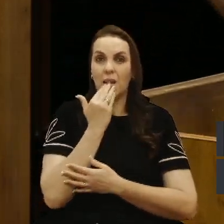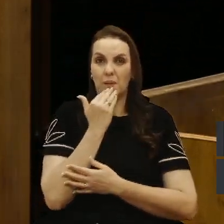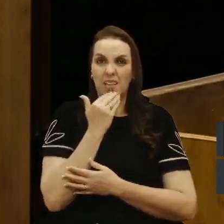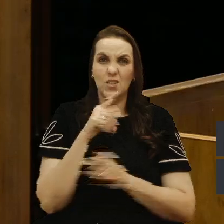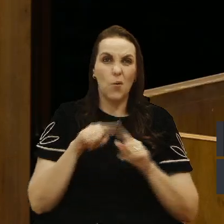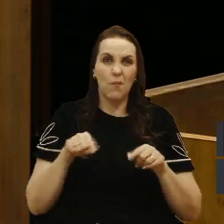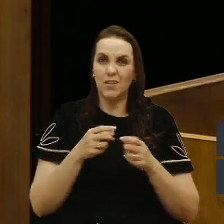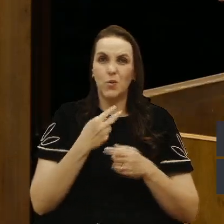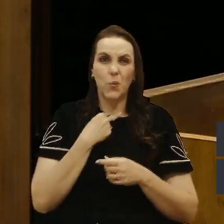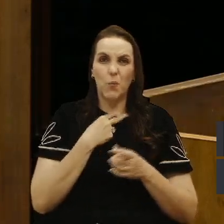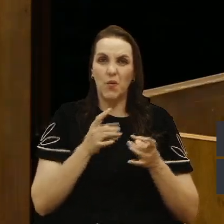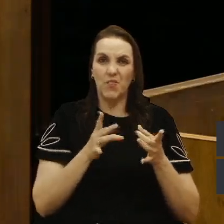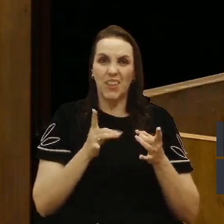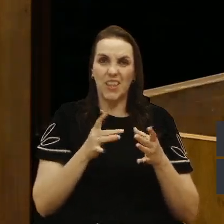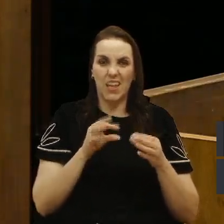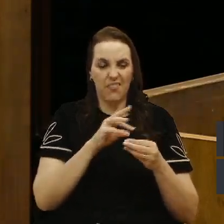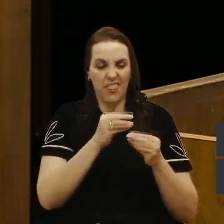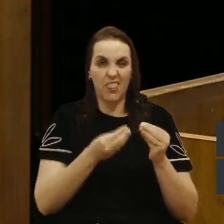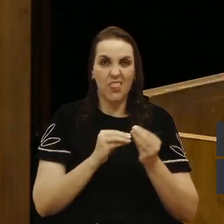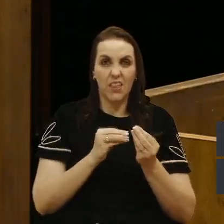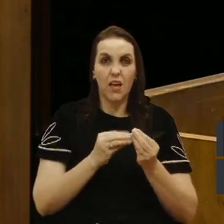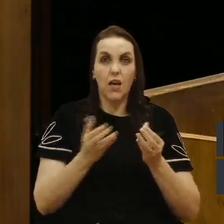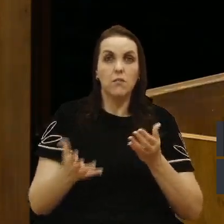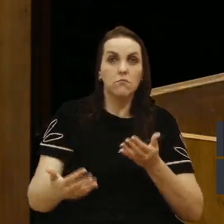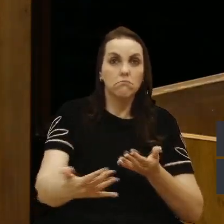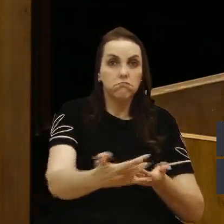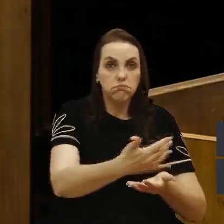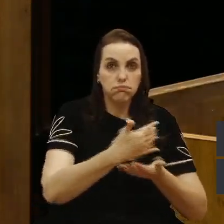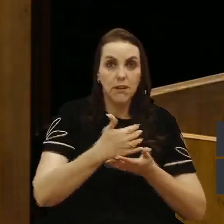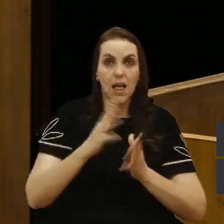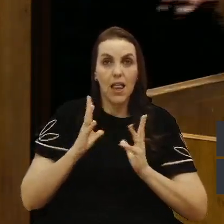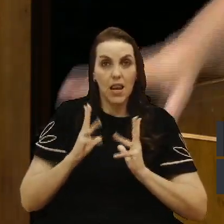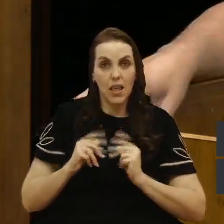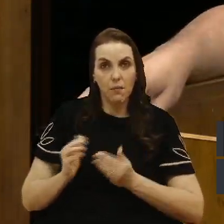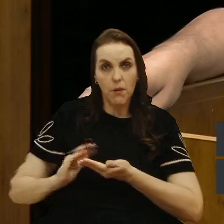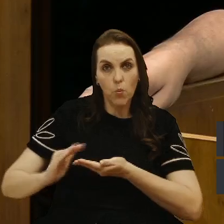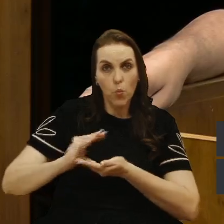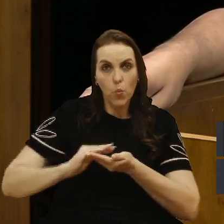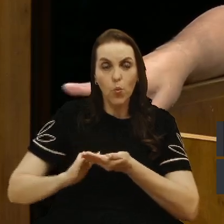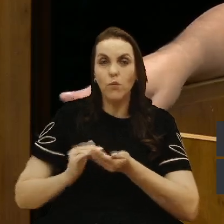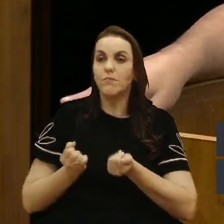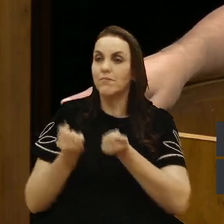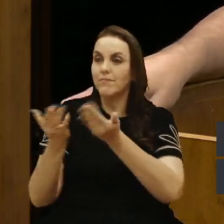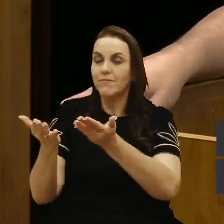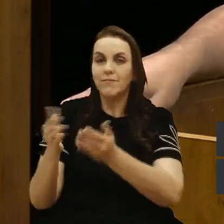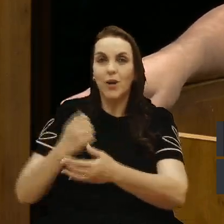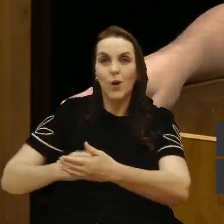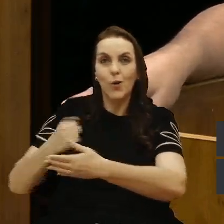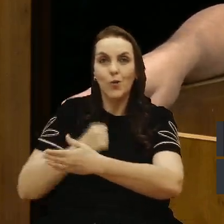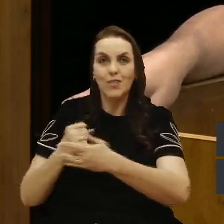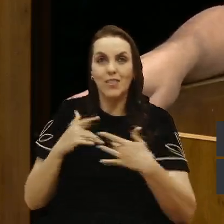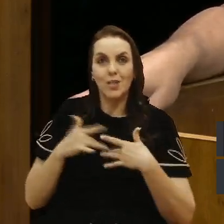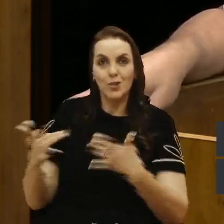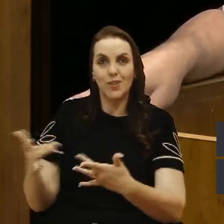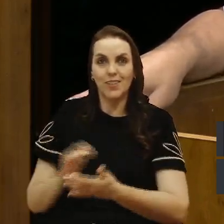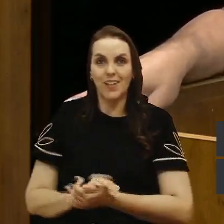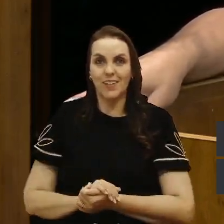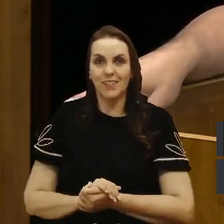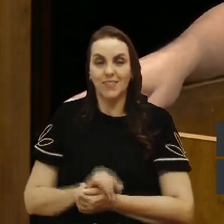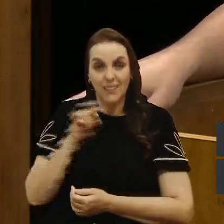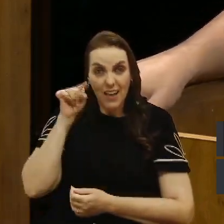de venda. A Conlurb recolhe, limpa e direciona para as cozinhas solidárias. Conlurb faz